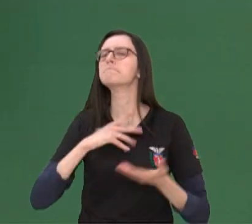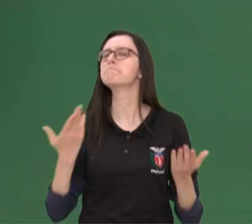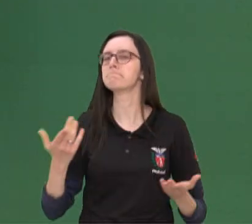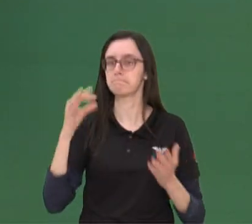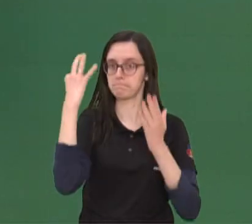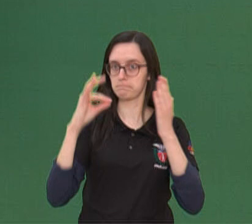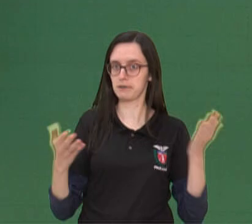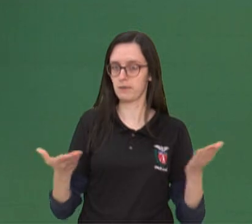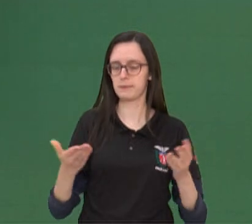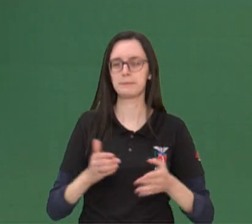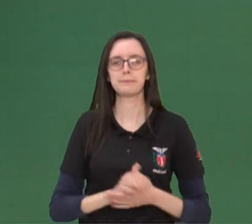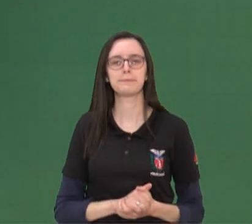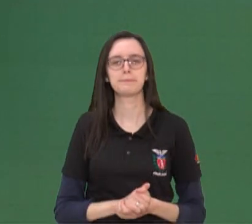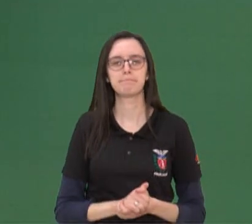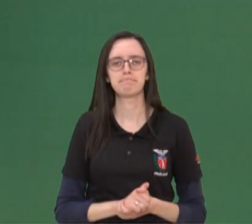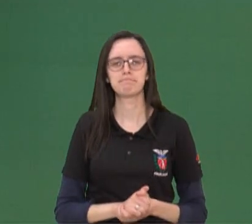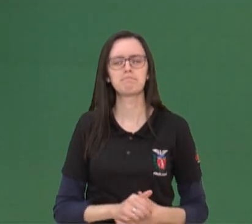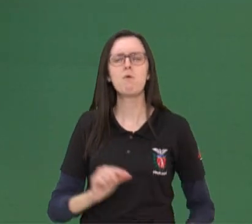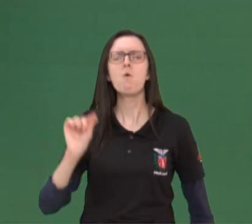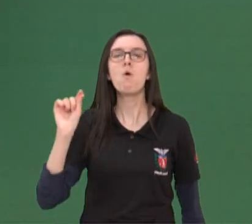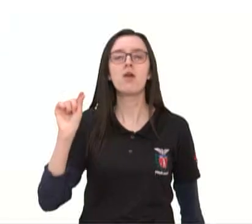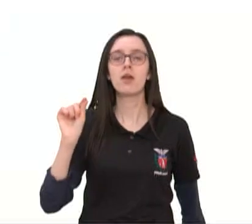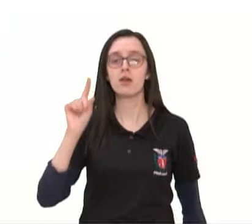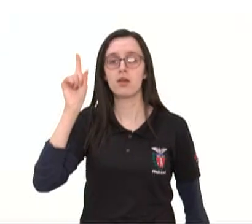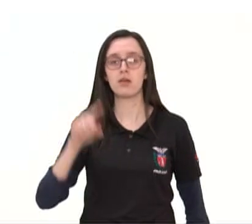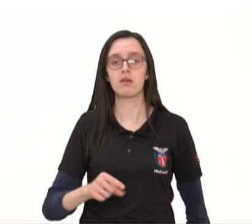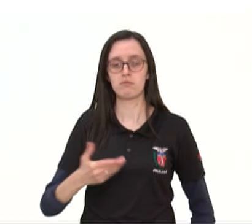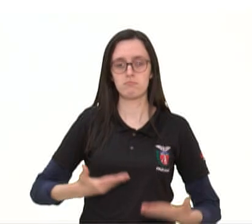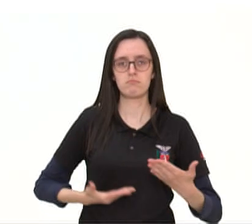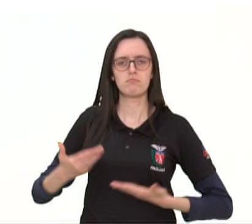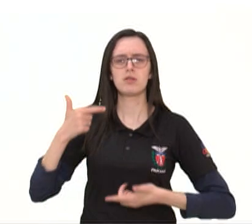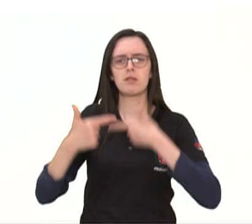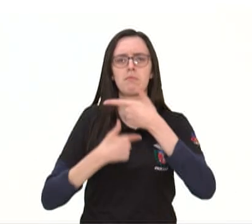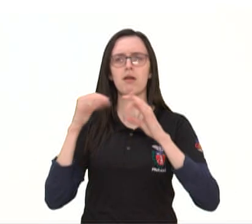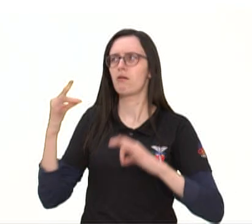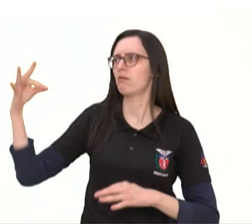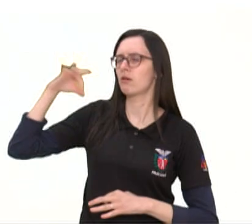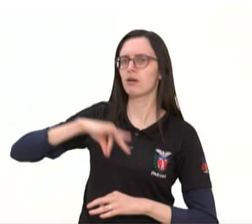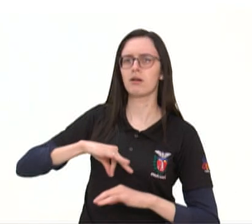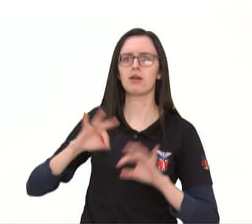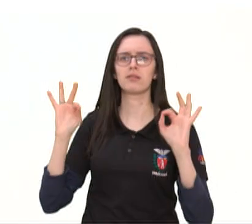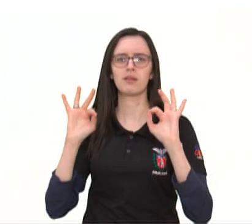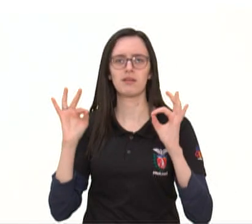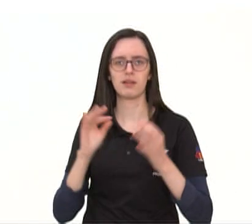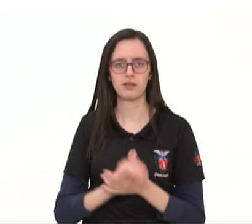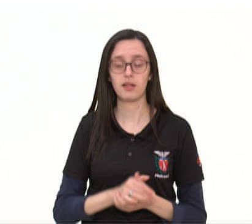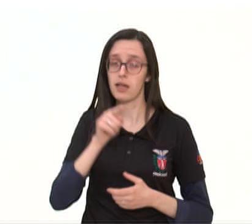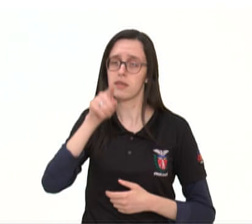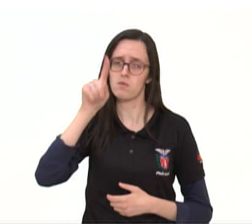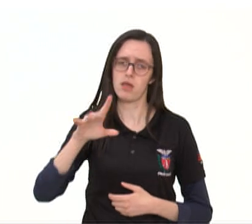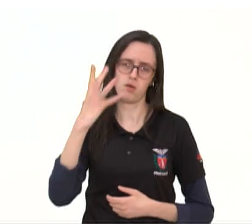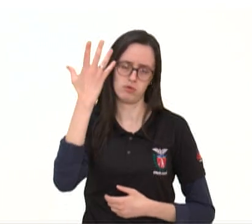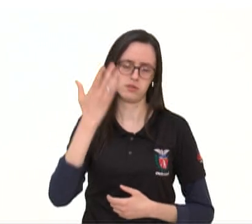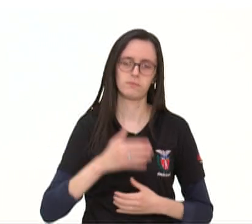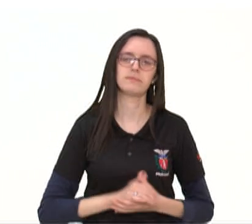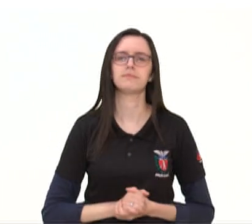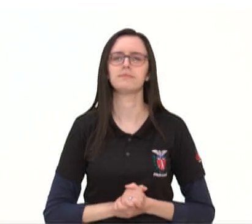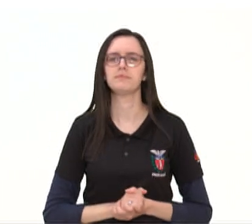fazer a correção? O que? Empregados não recebiam por trabalho realizado. Isso que